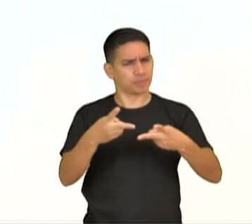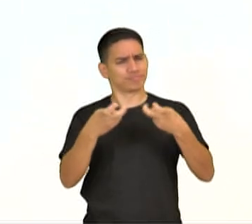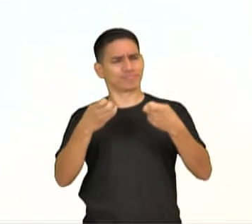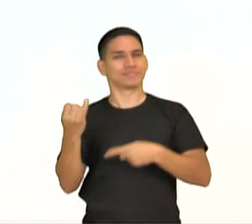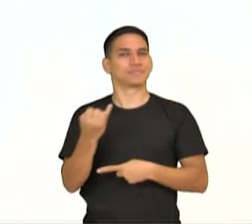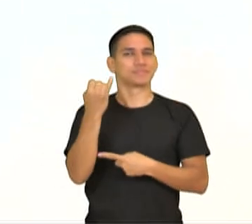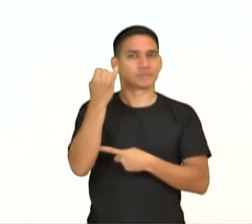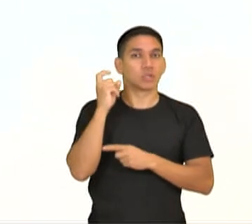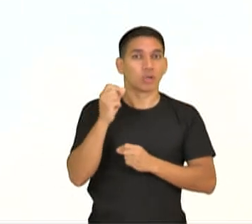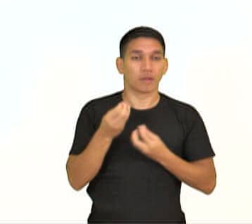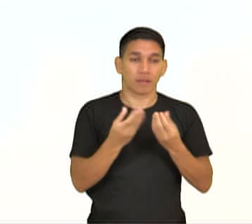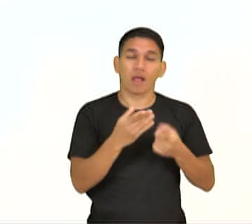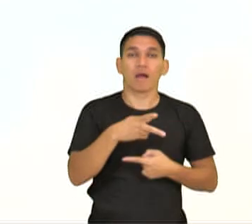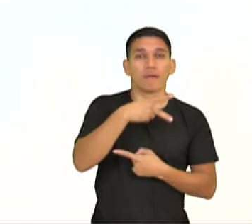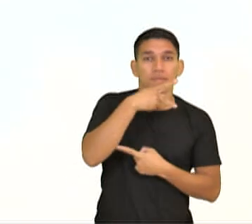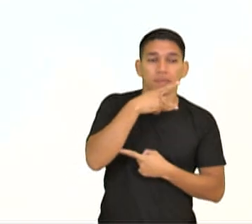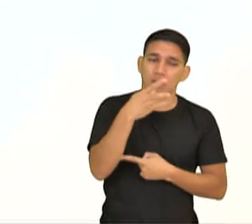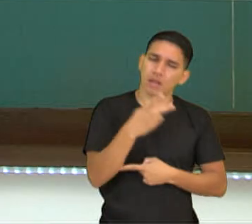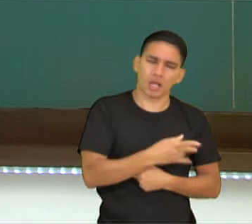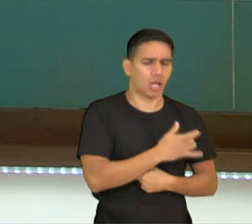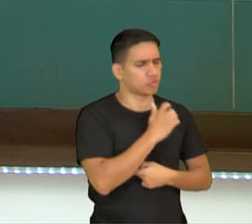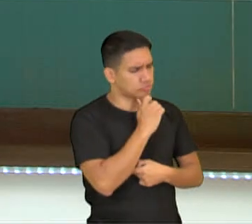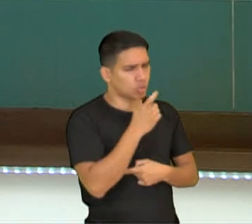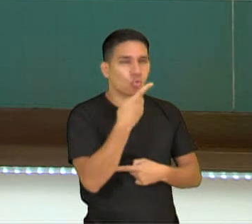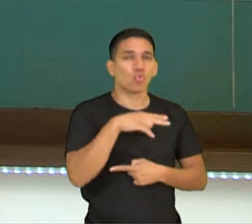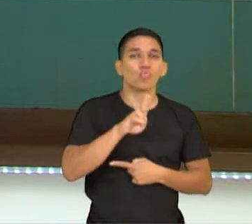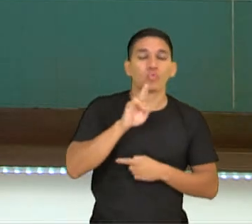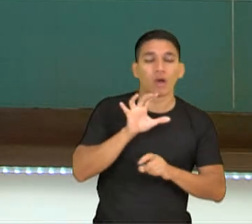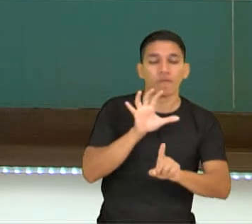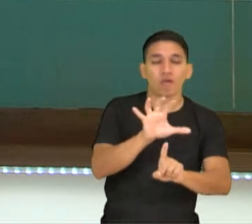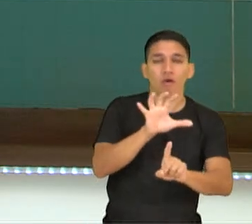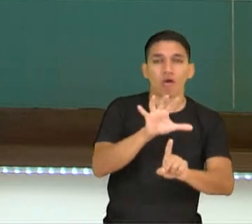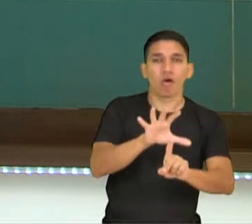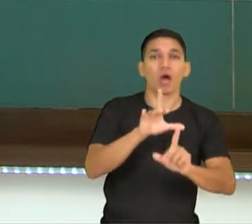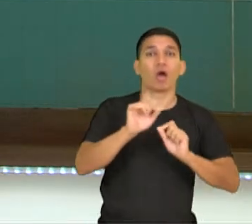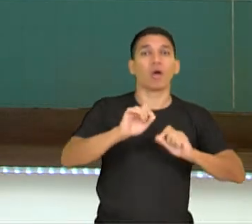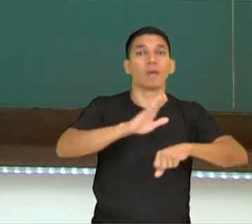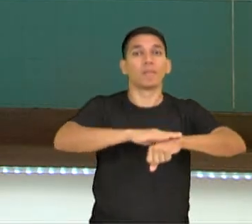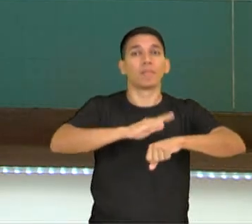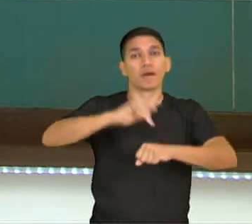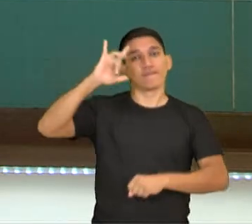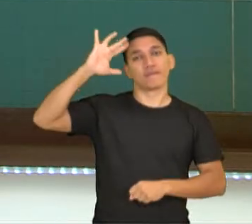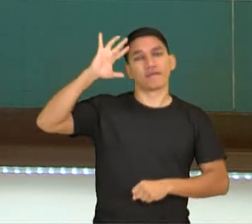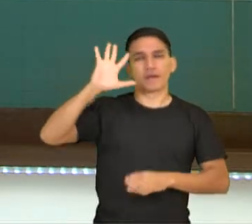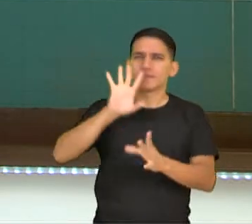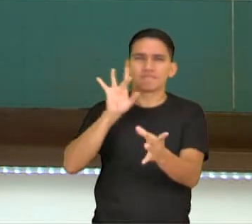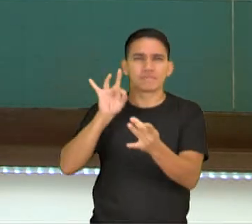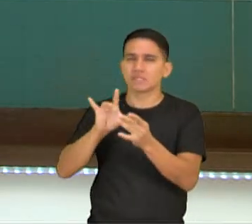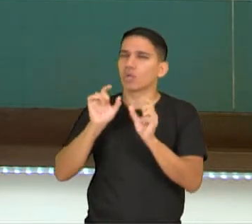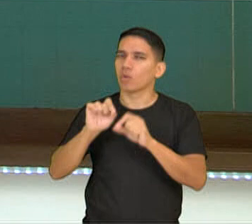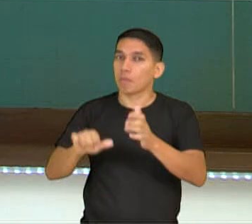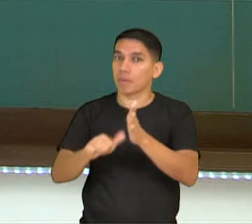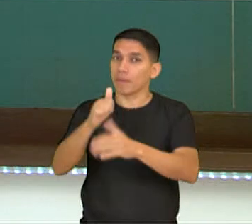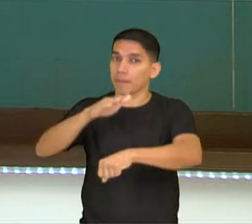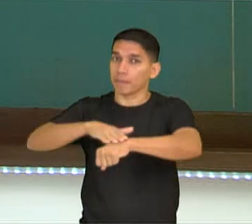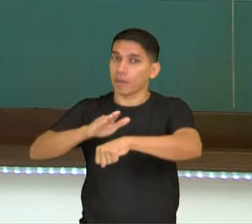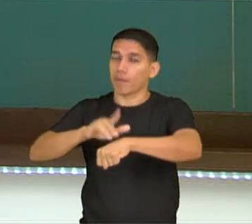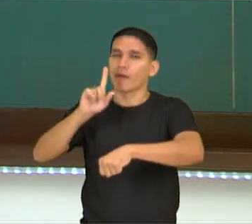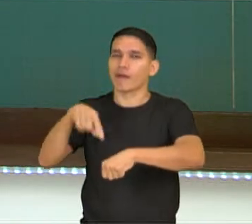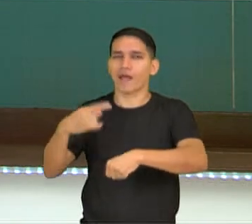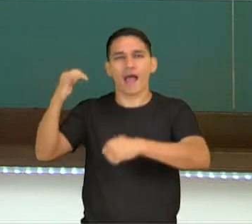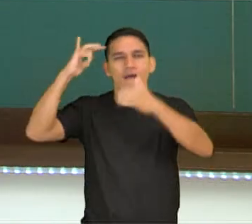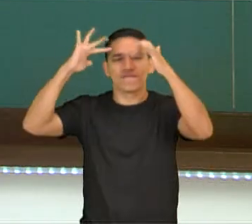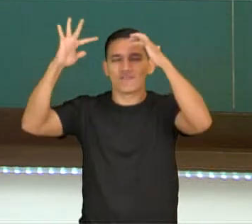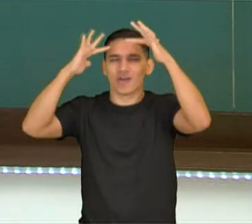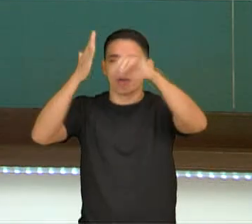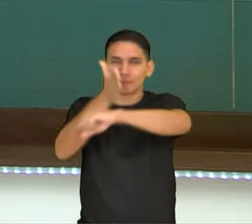foi dada a Platão e que ele exerceu sobre a filosofia desse momento, né, em especial nesse primeiro momento da filosofia medieval,